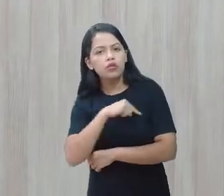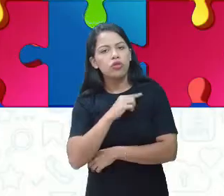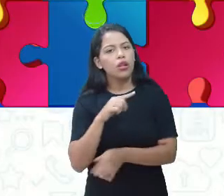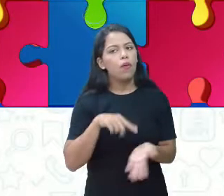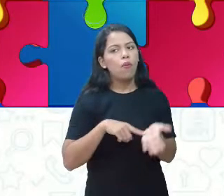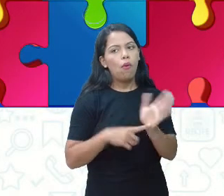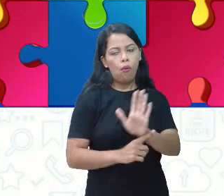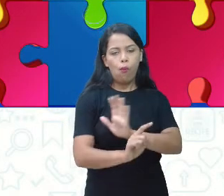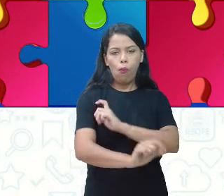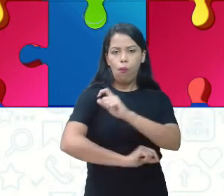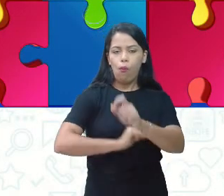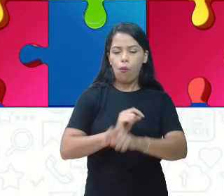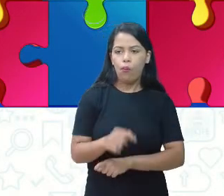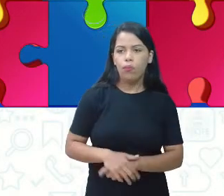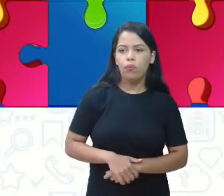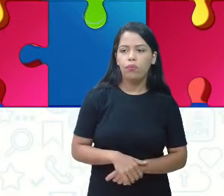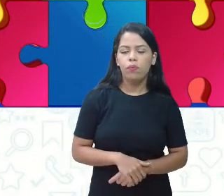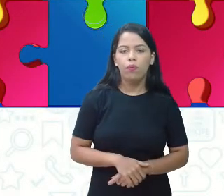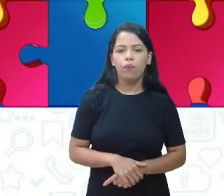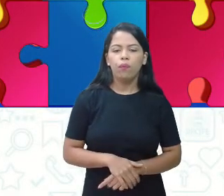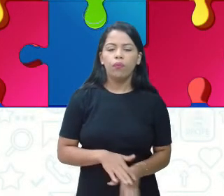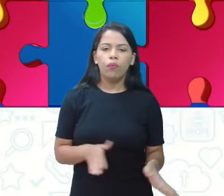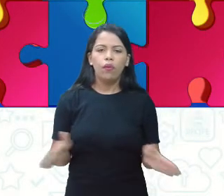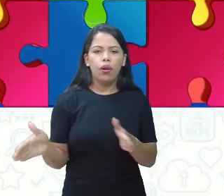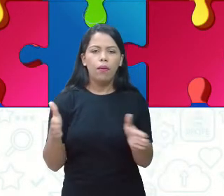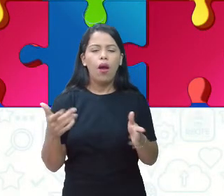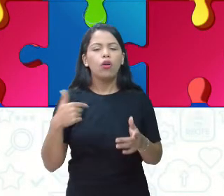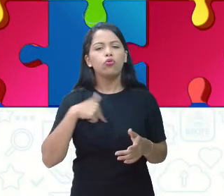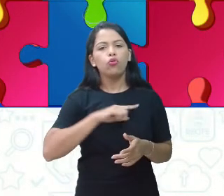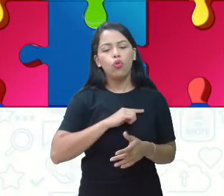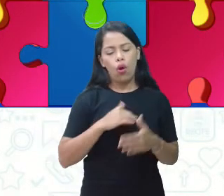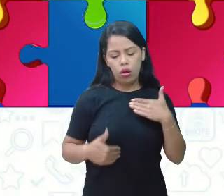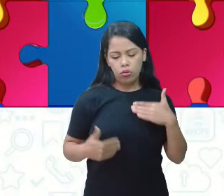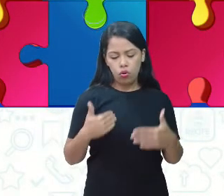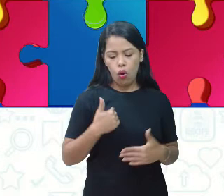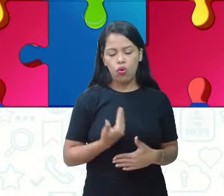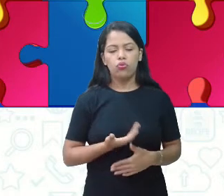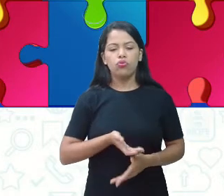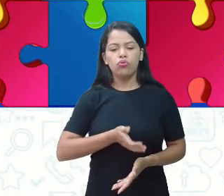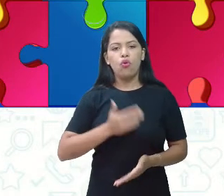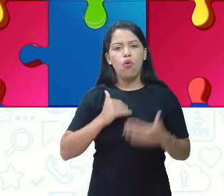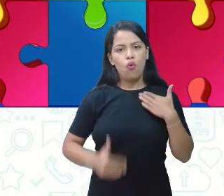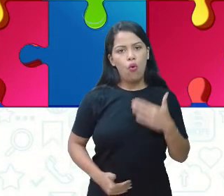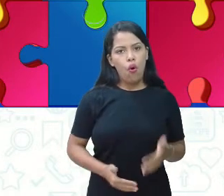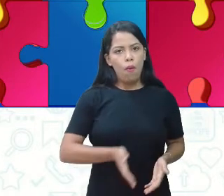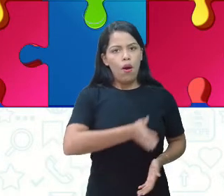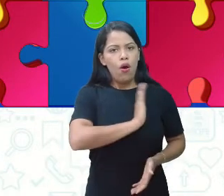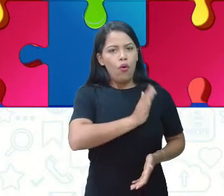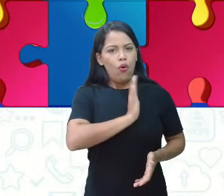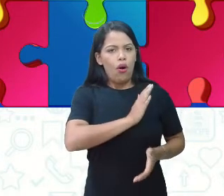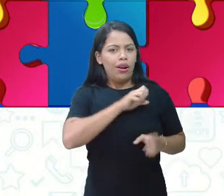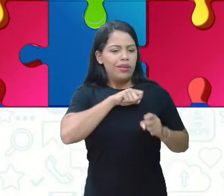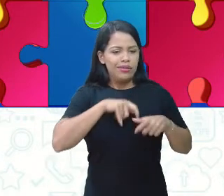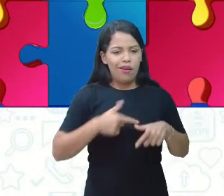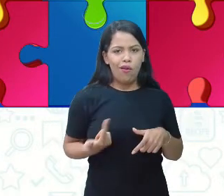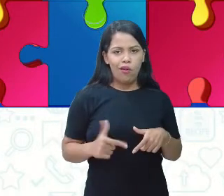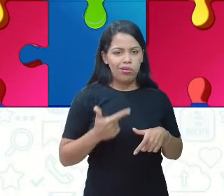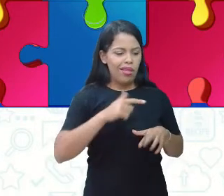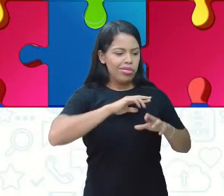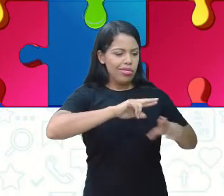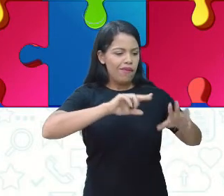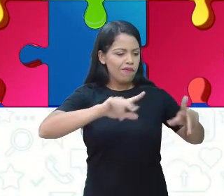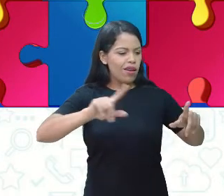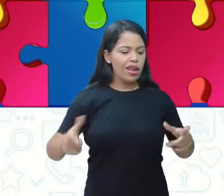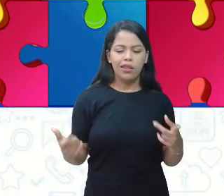aí que essa parte, né, do nosso corpo, que eu estou falando do coração, não tem diferença, né? Que bom, todos temos aí o